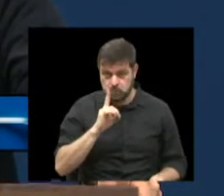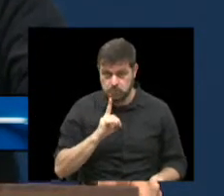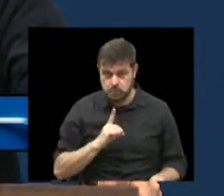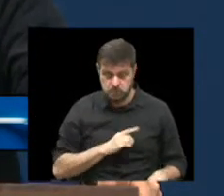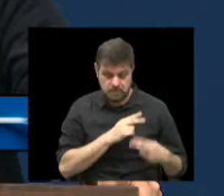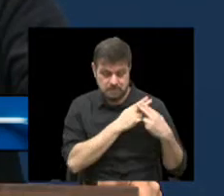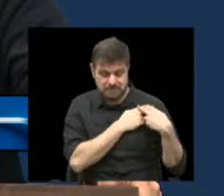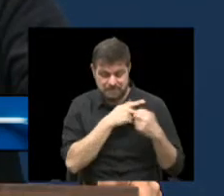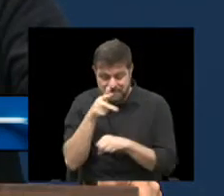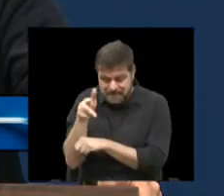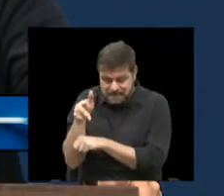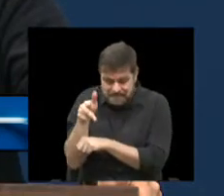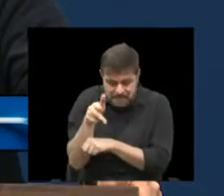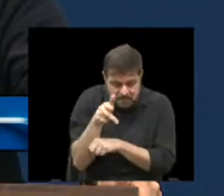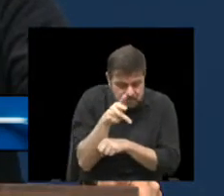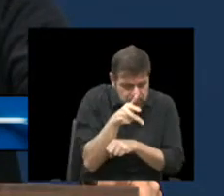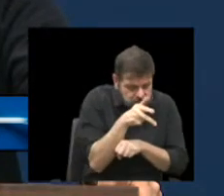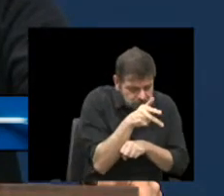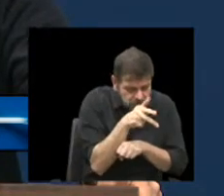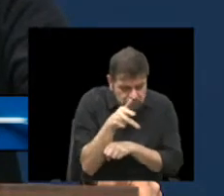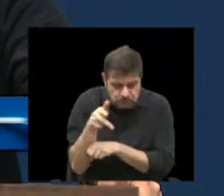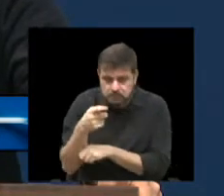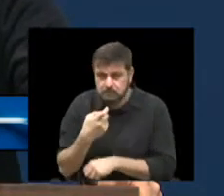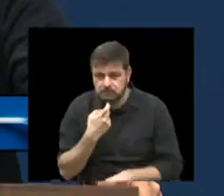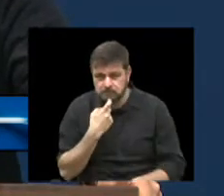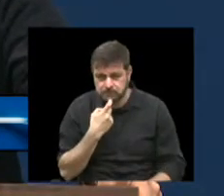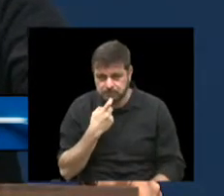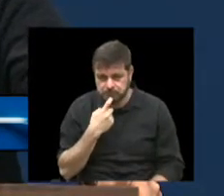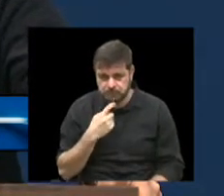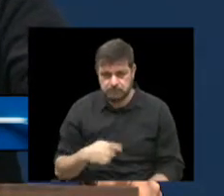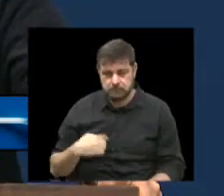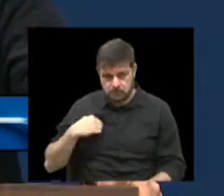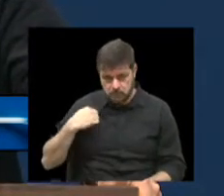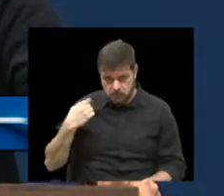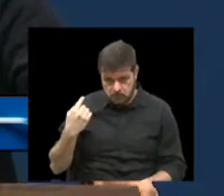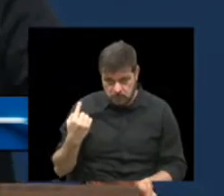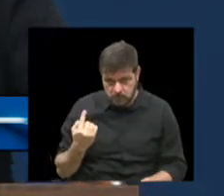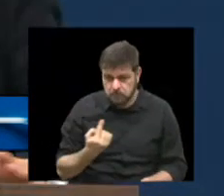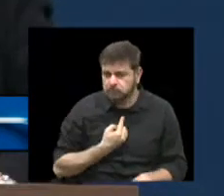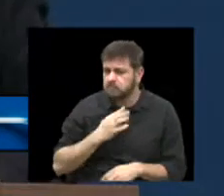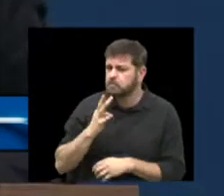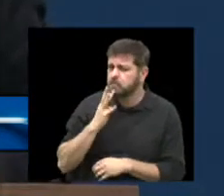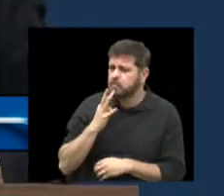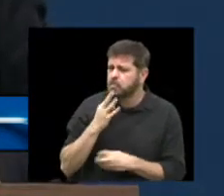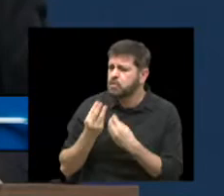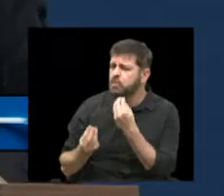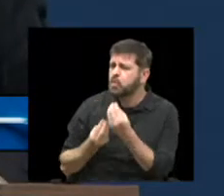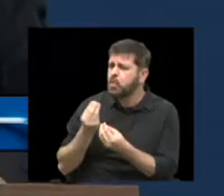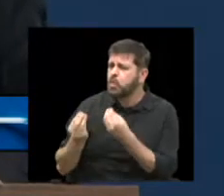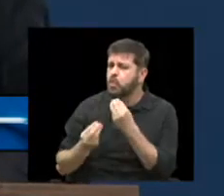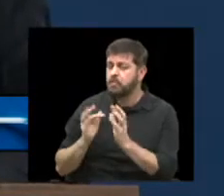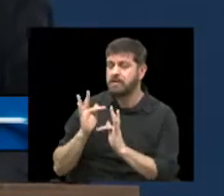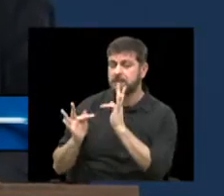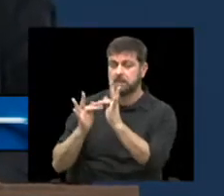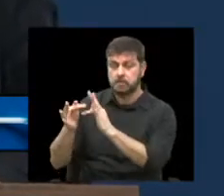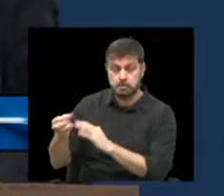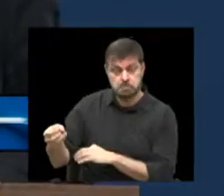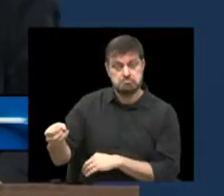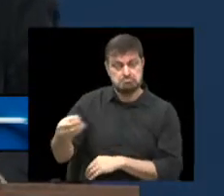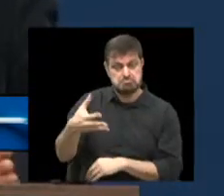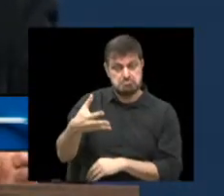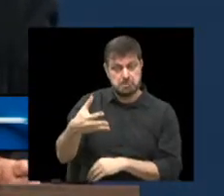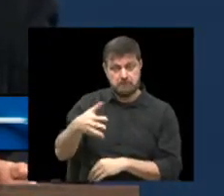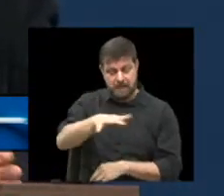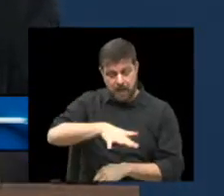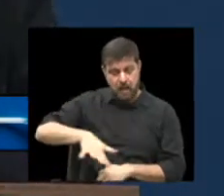Barbaneira. E, uma vez mais, tivemos a oportunidade de conhecermos as novas tecnologias na